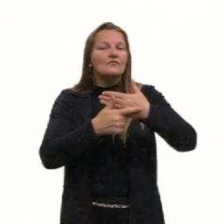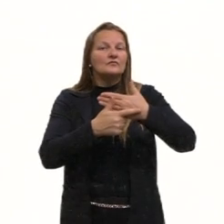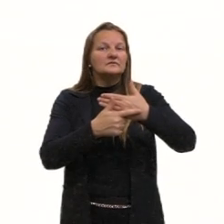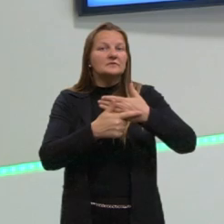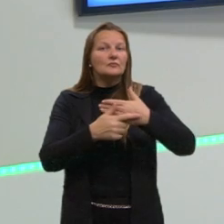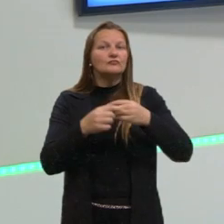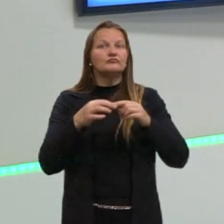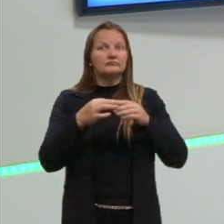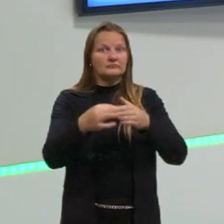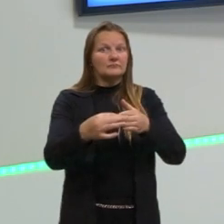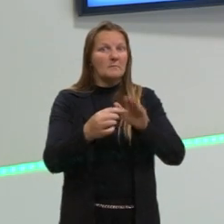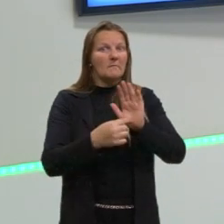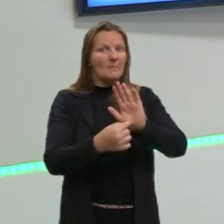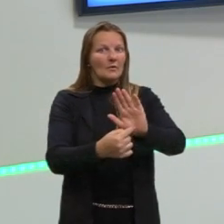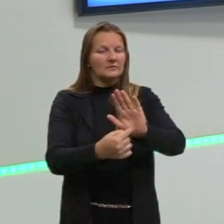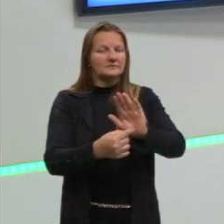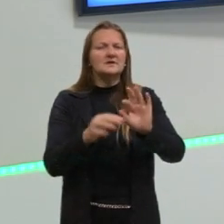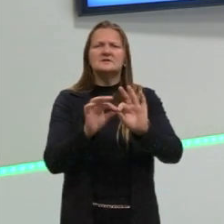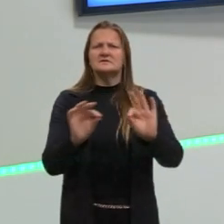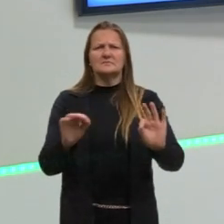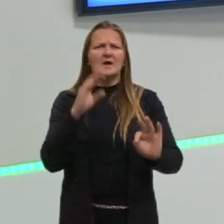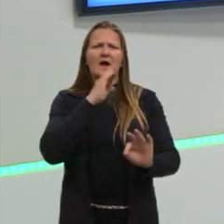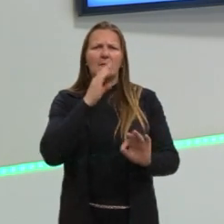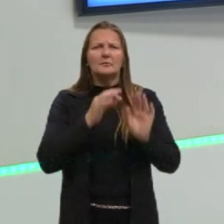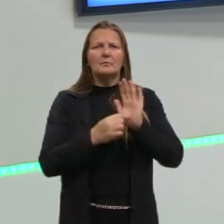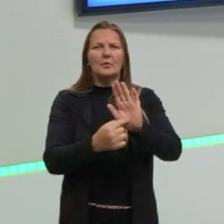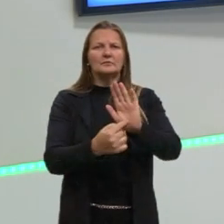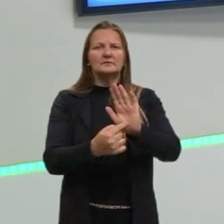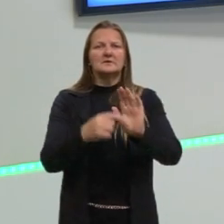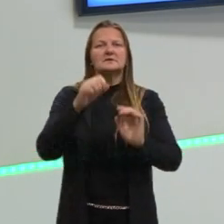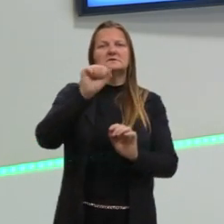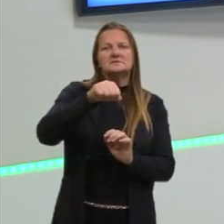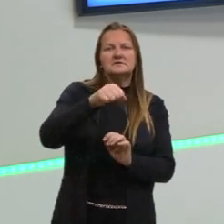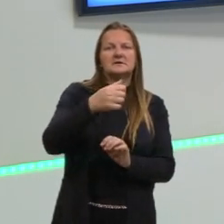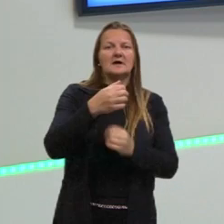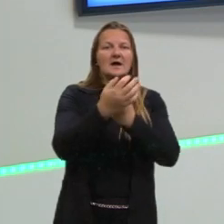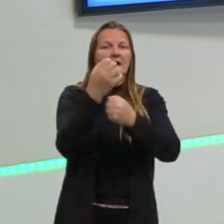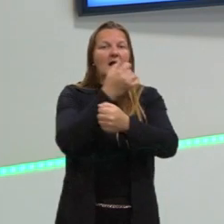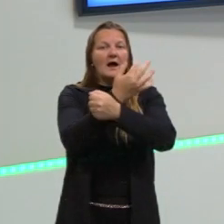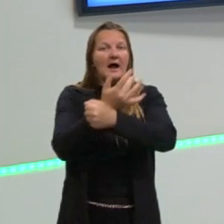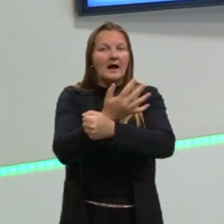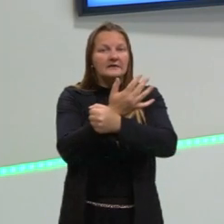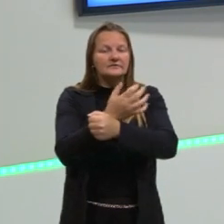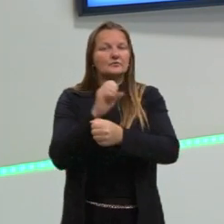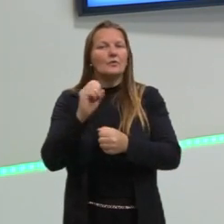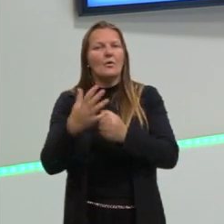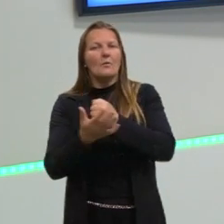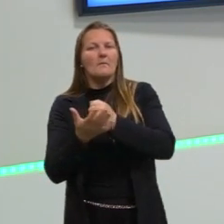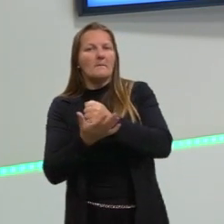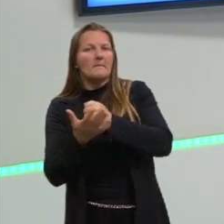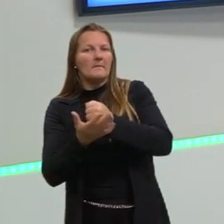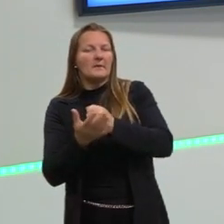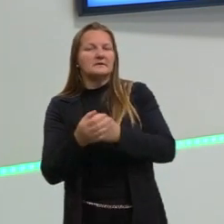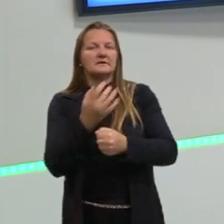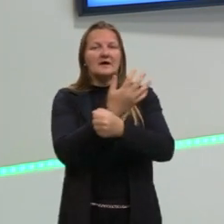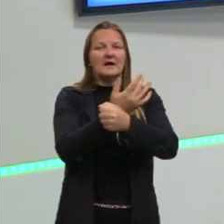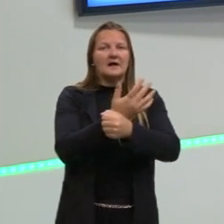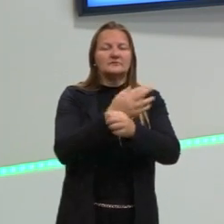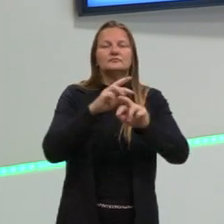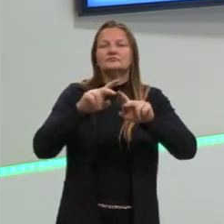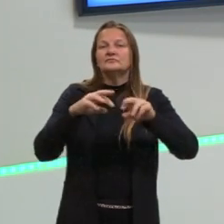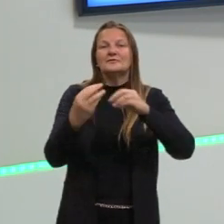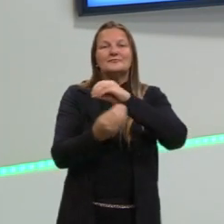rápido e muito simples ele só vai me dizer se é ácido ou se é base e eu posso ter n